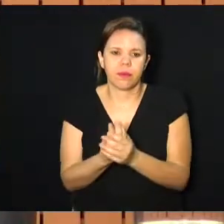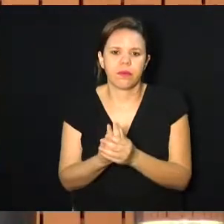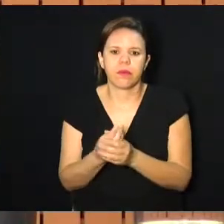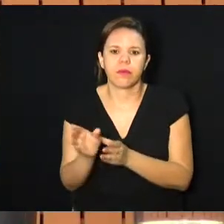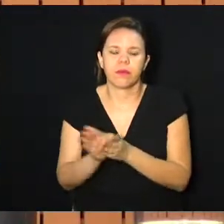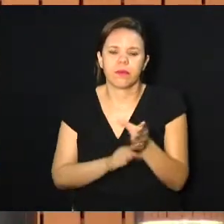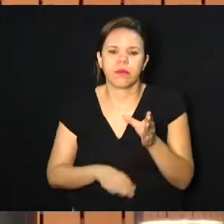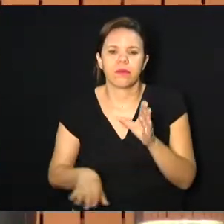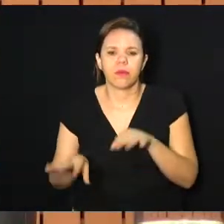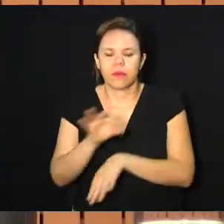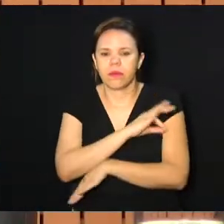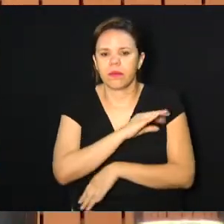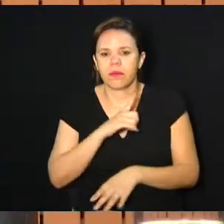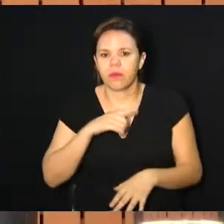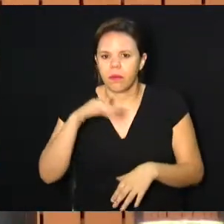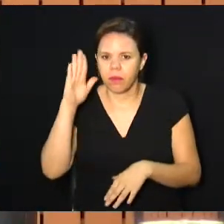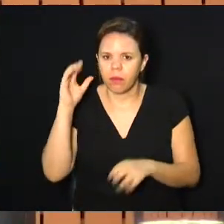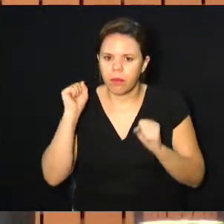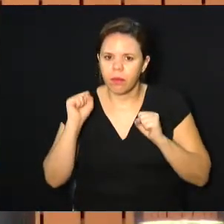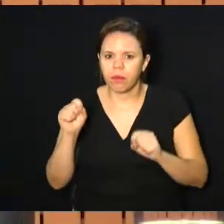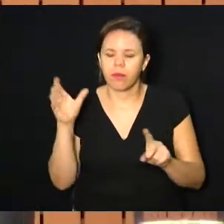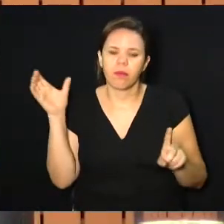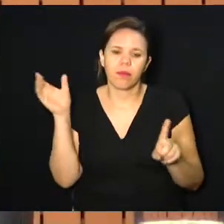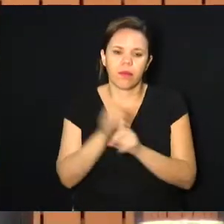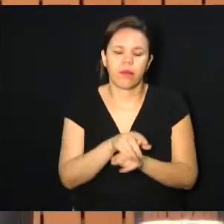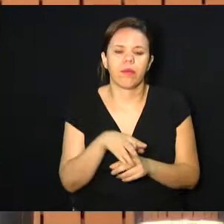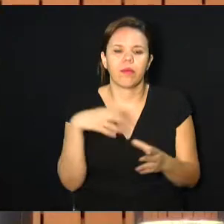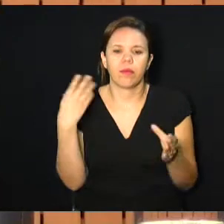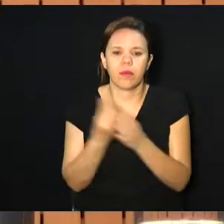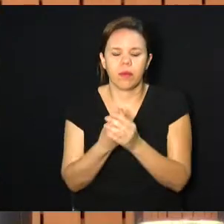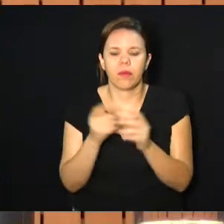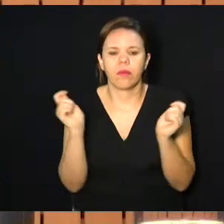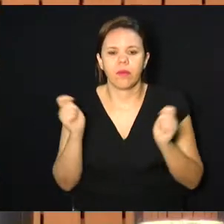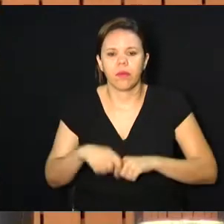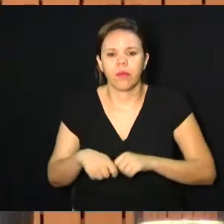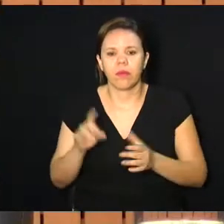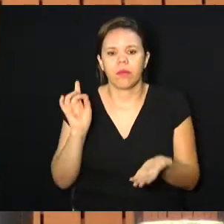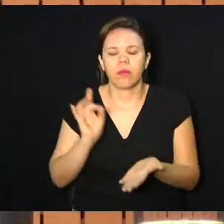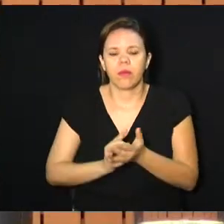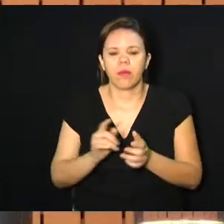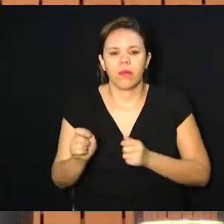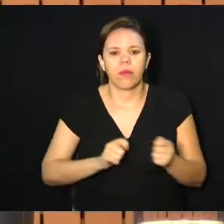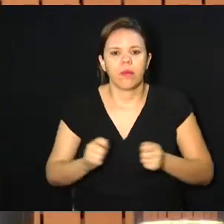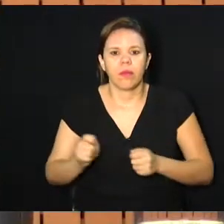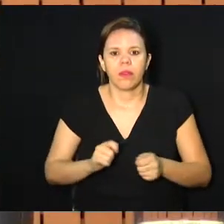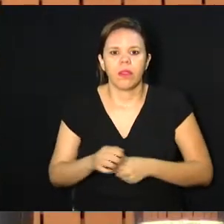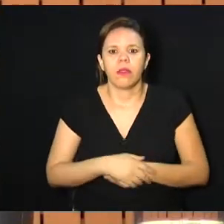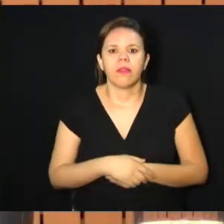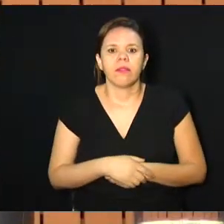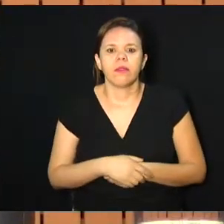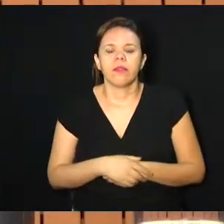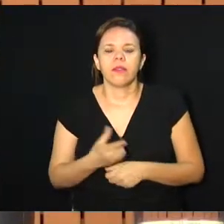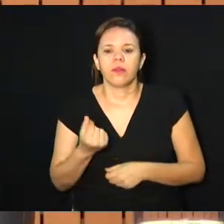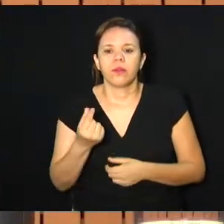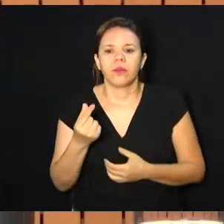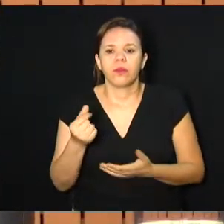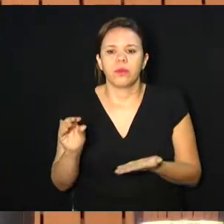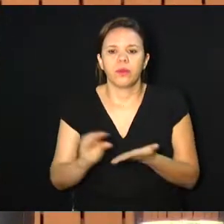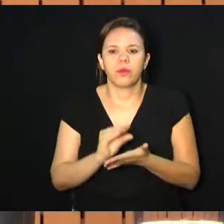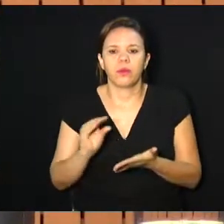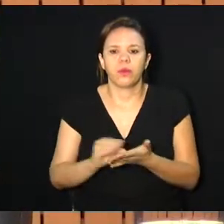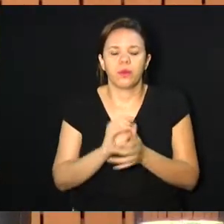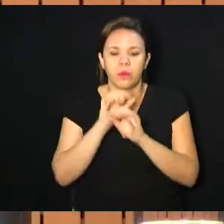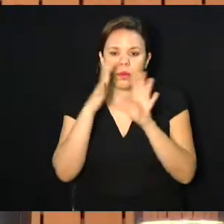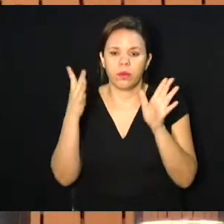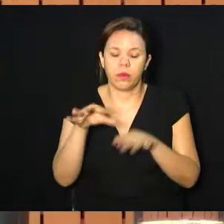mais poder, que a composição dele seja capaz, inclusive o controle financeiro.